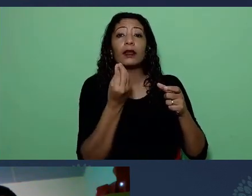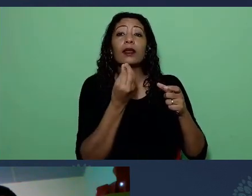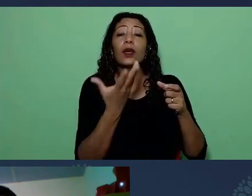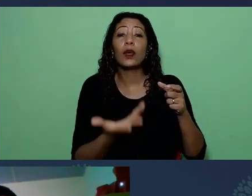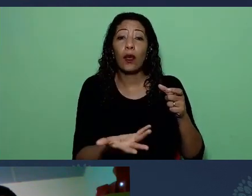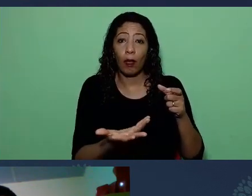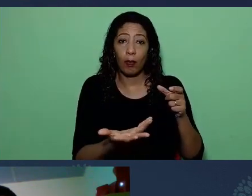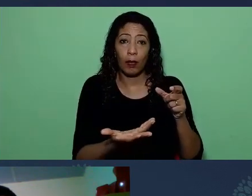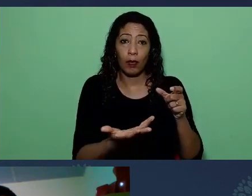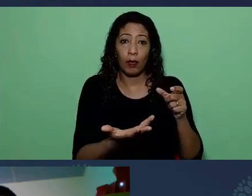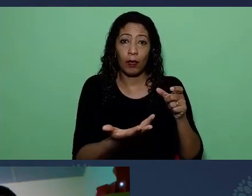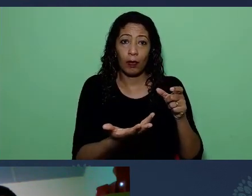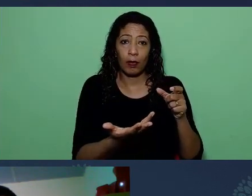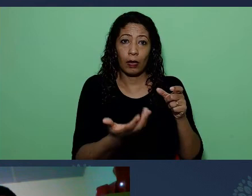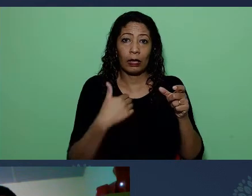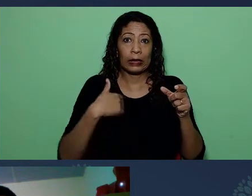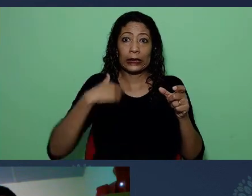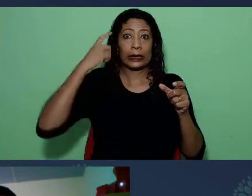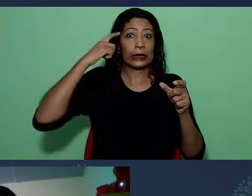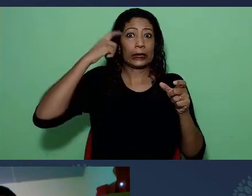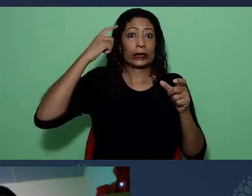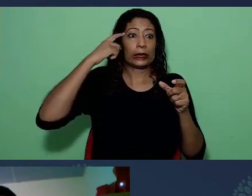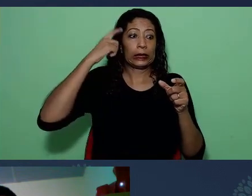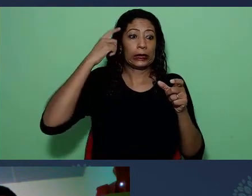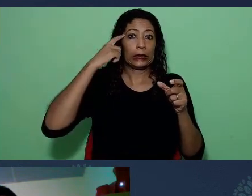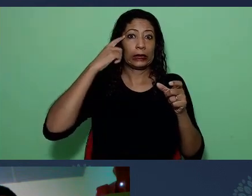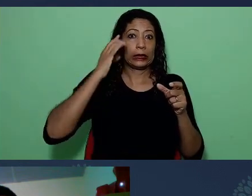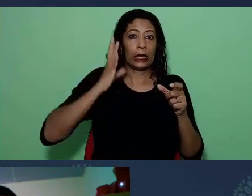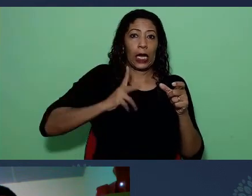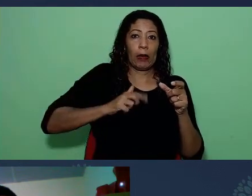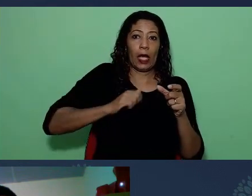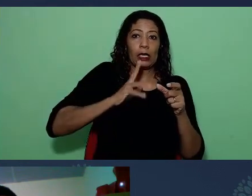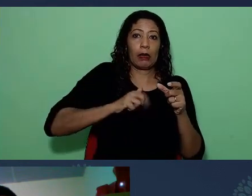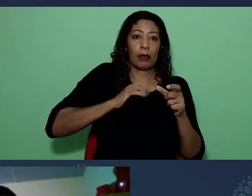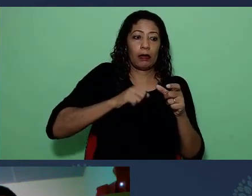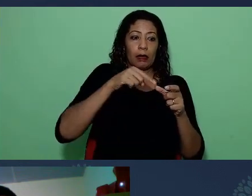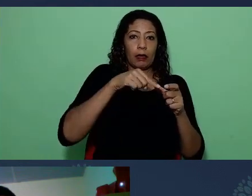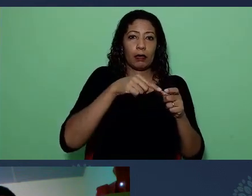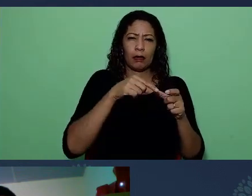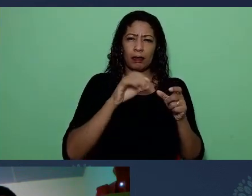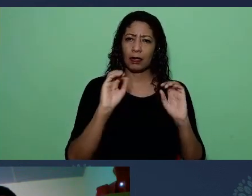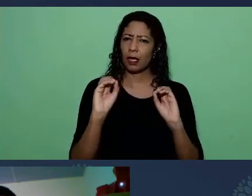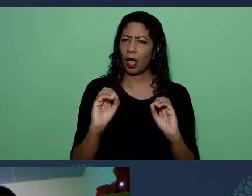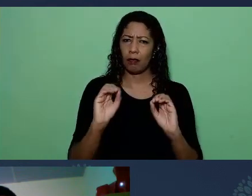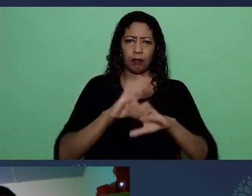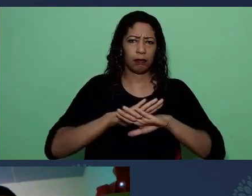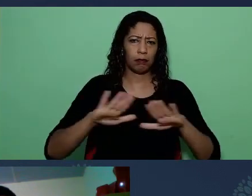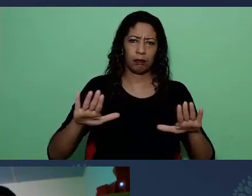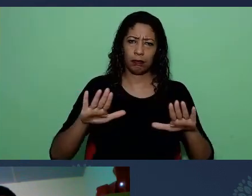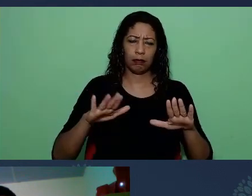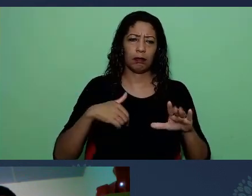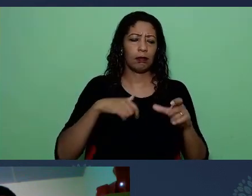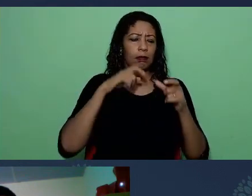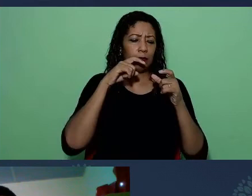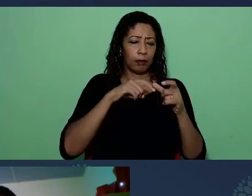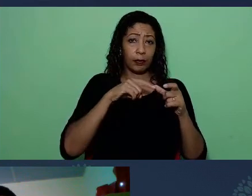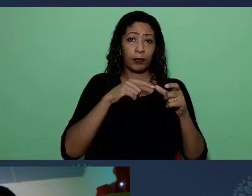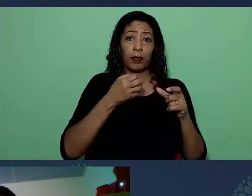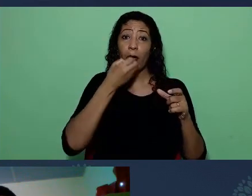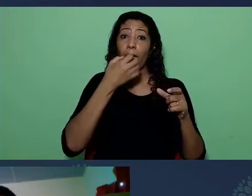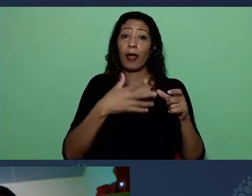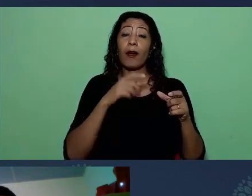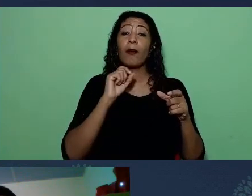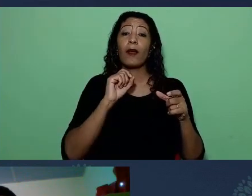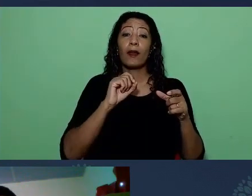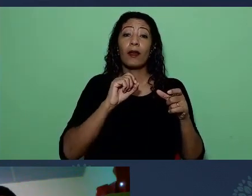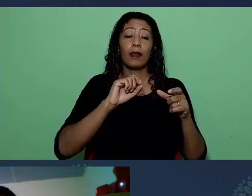é não ser neura de limpeza, zero neura. Digamos que o bom espaçador é aquele que a gente